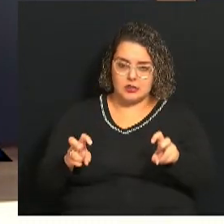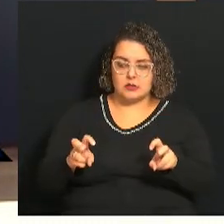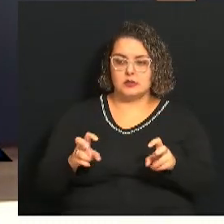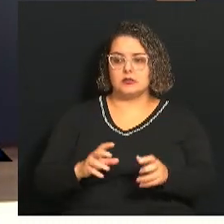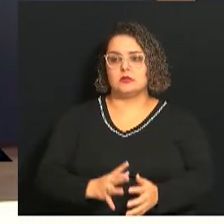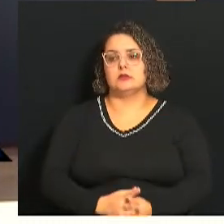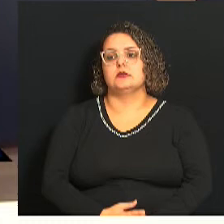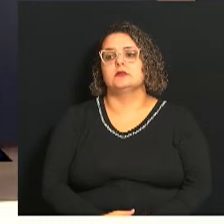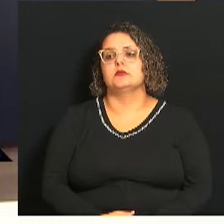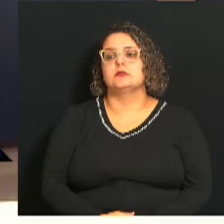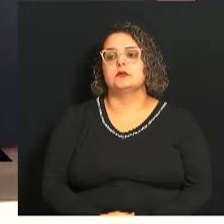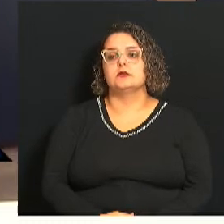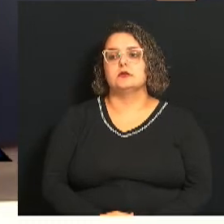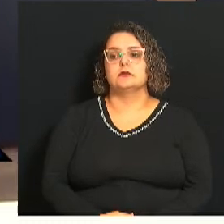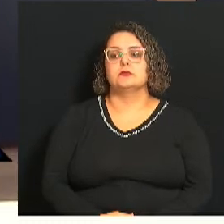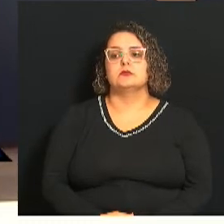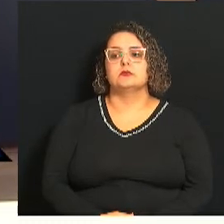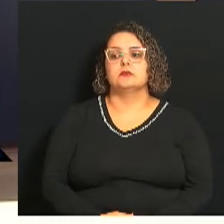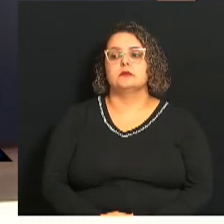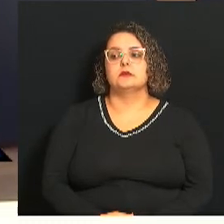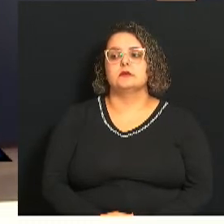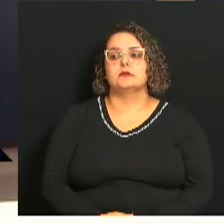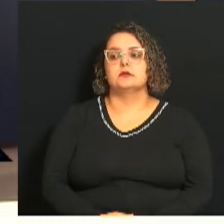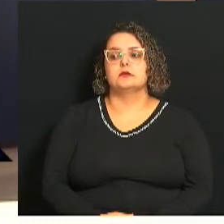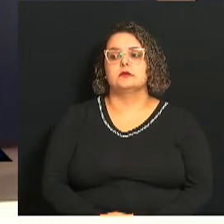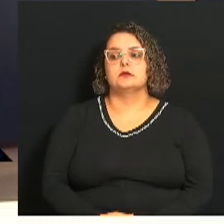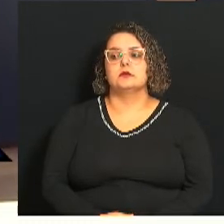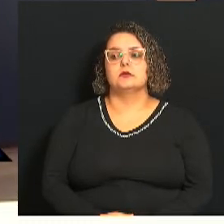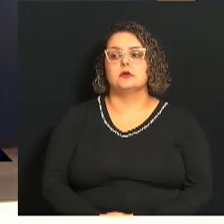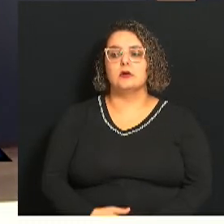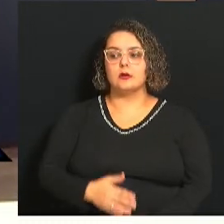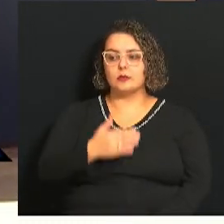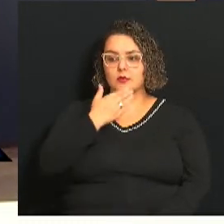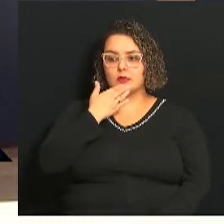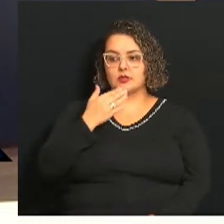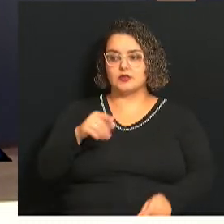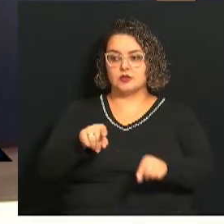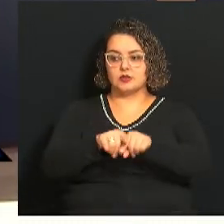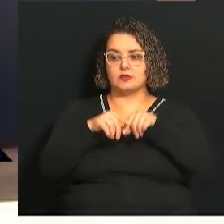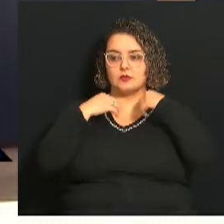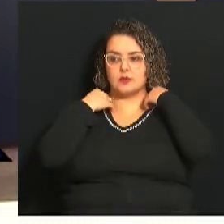queria assim também fazer uma solicitação à